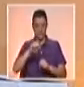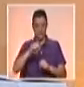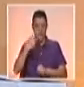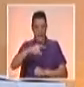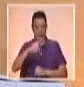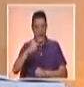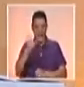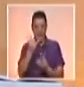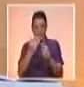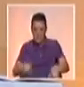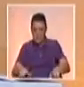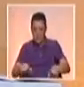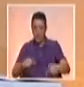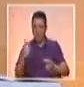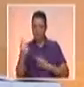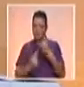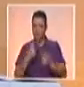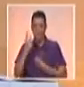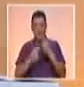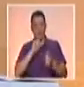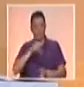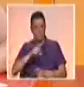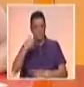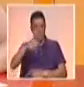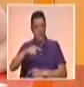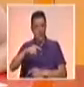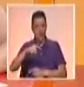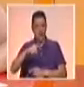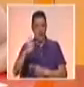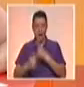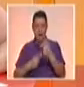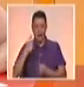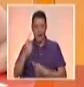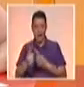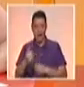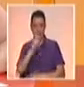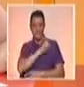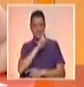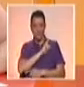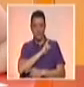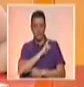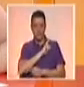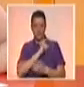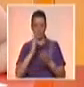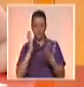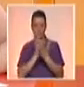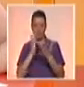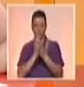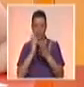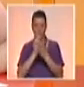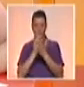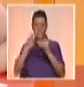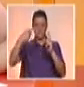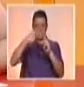Exatamente. Não é? E têm? Em algumas escolas, é possível encontrar? Sim, é possível encontrar. Eu acho que escolas sem ser escolas pagas, privadas? Não, escolas de referência. Nas